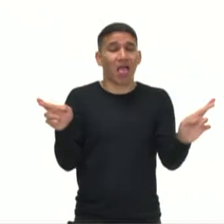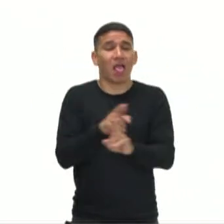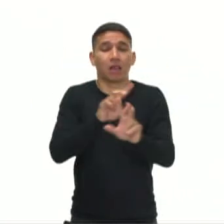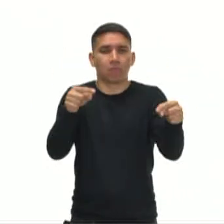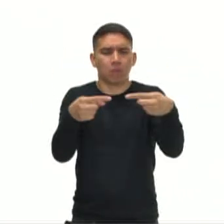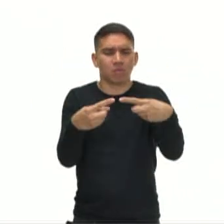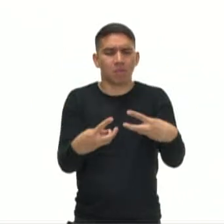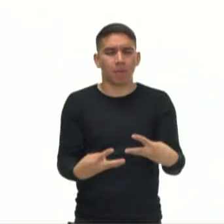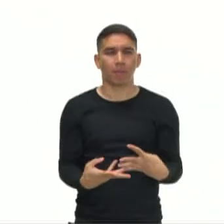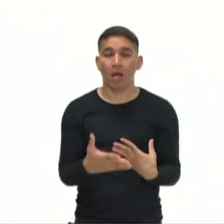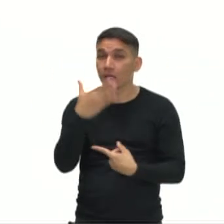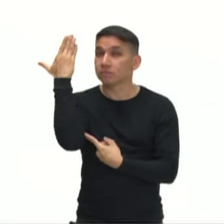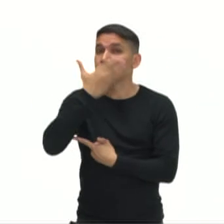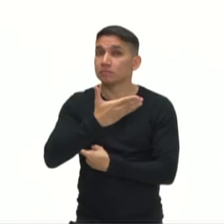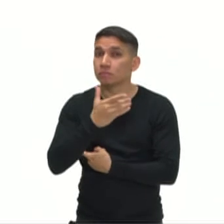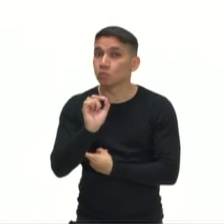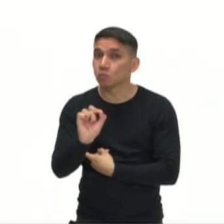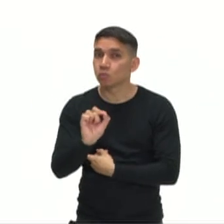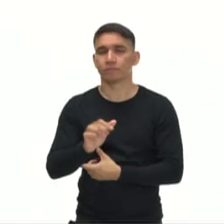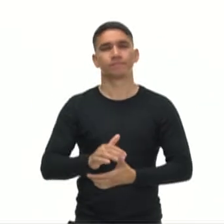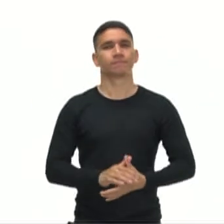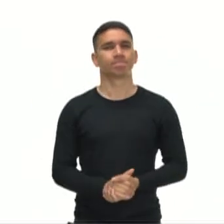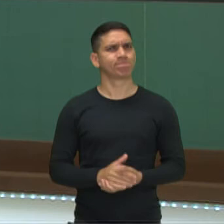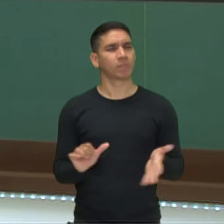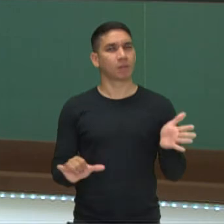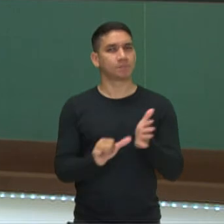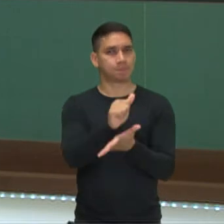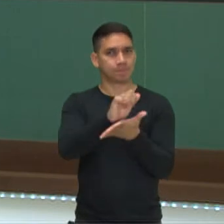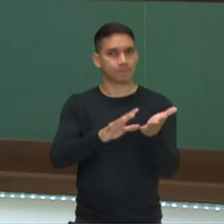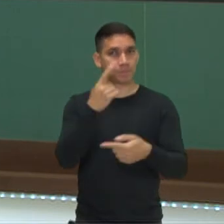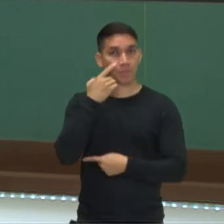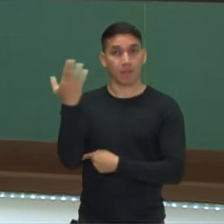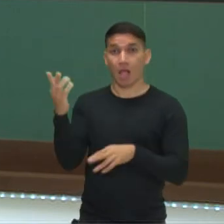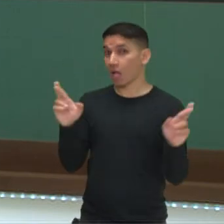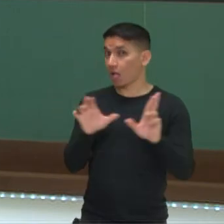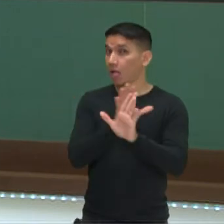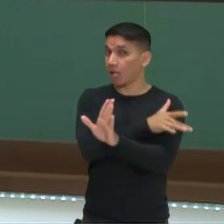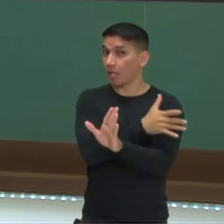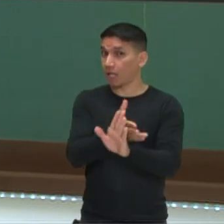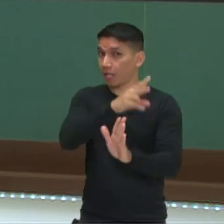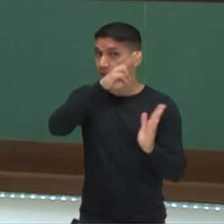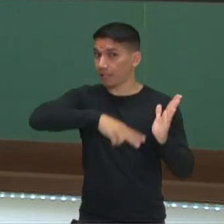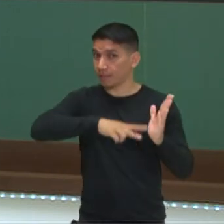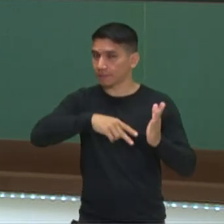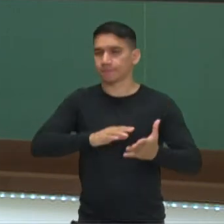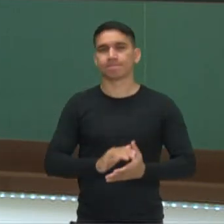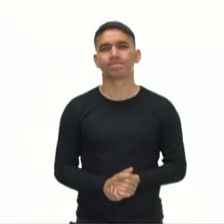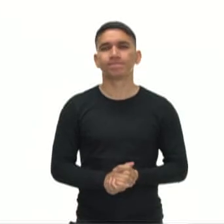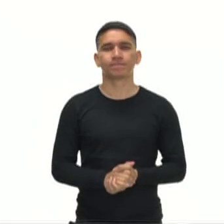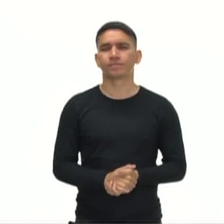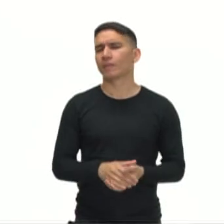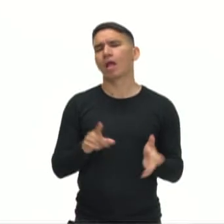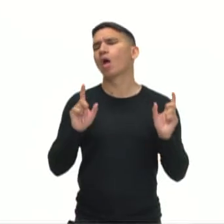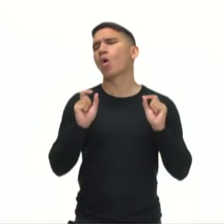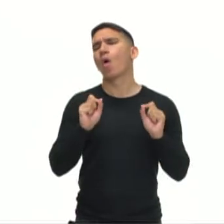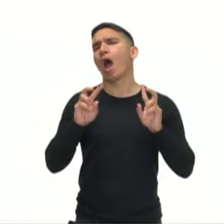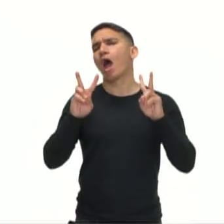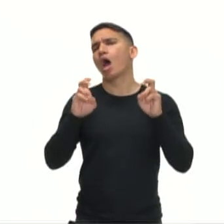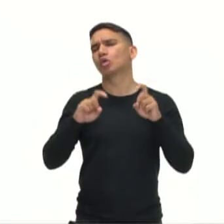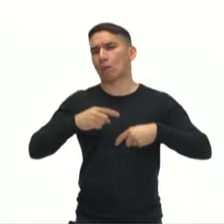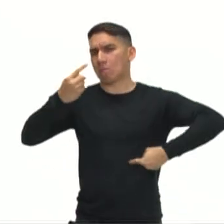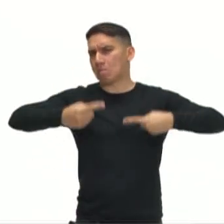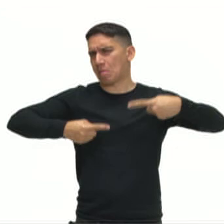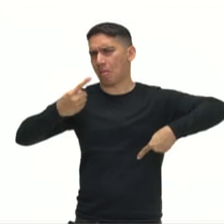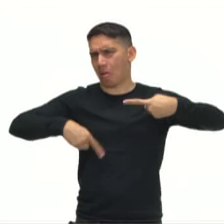relacionar fatos. Vamos à primeira atividade com relação a essa leitura. Uma questão polêmica é aquela